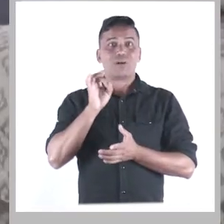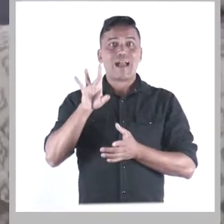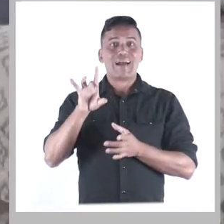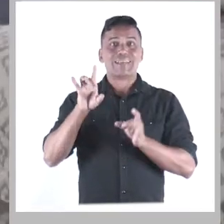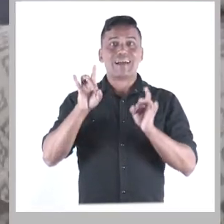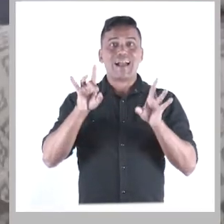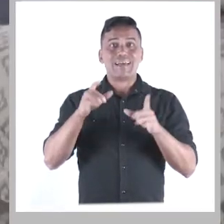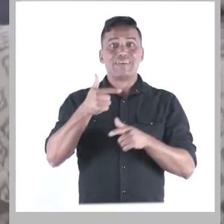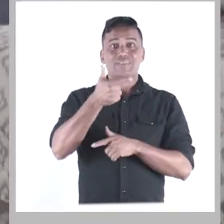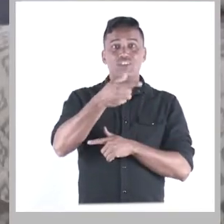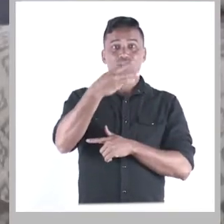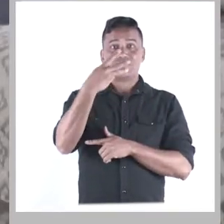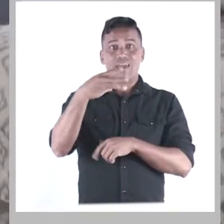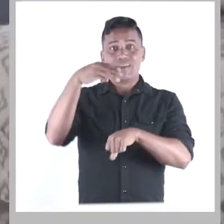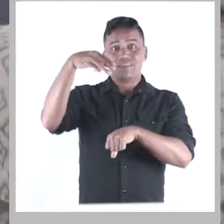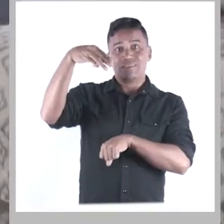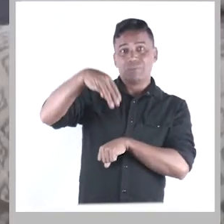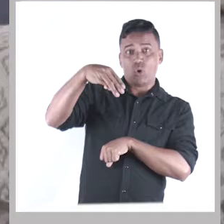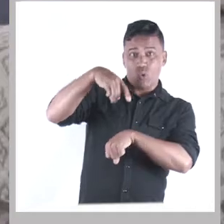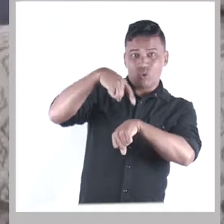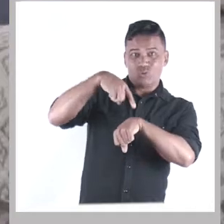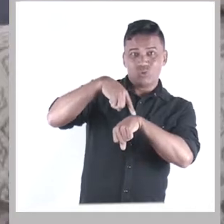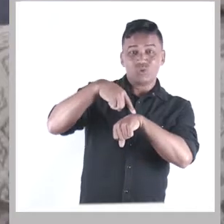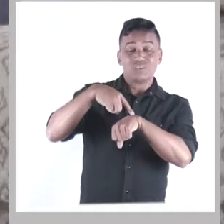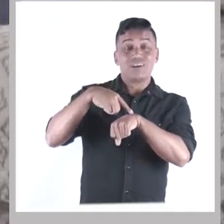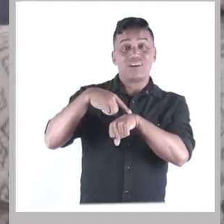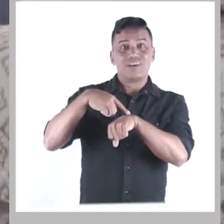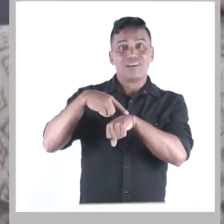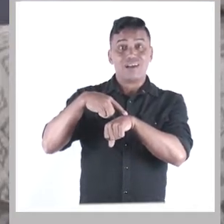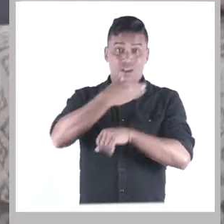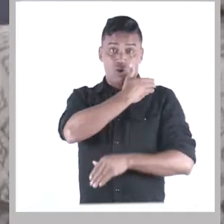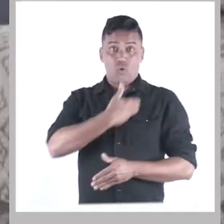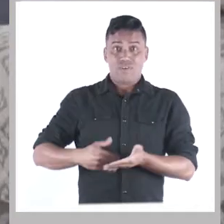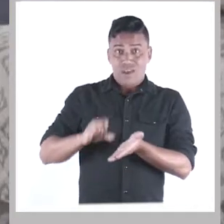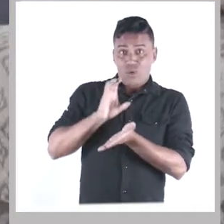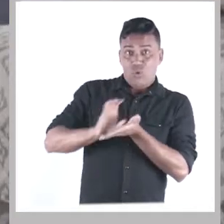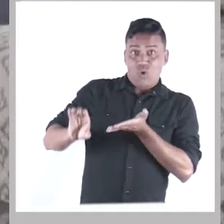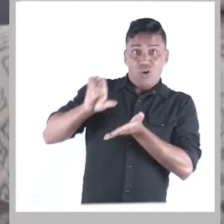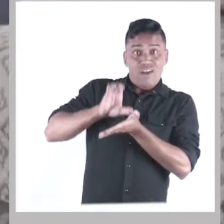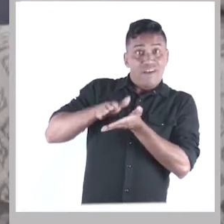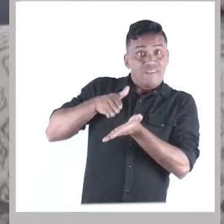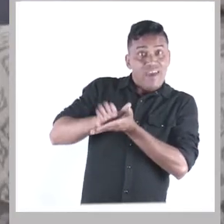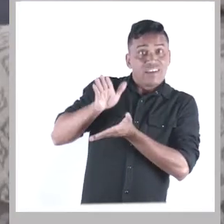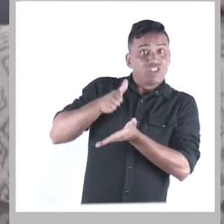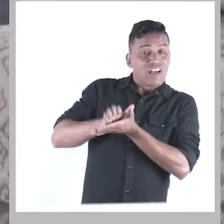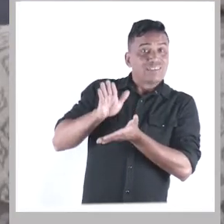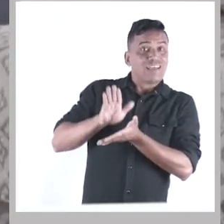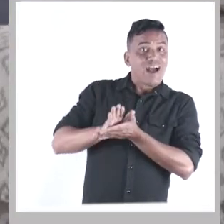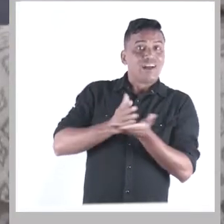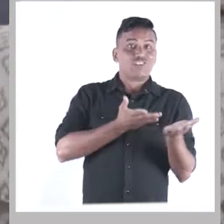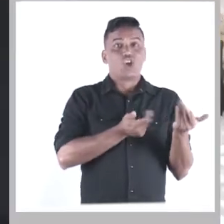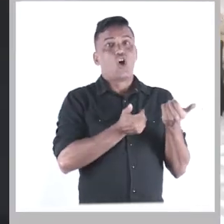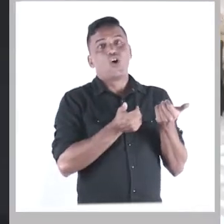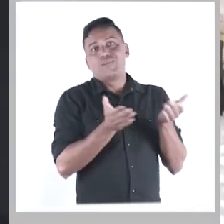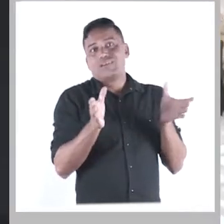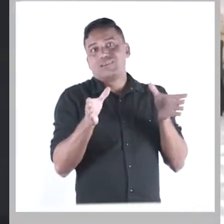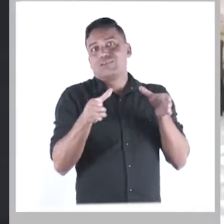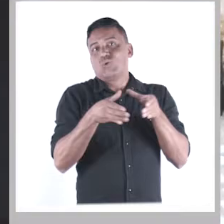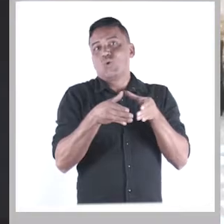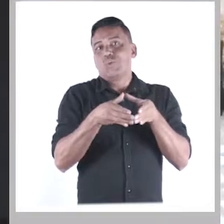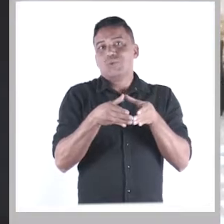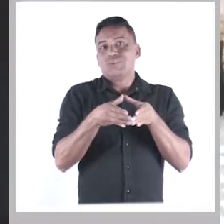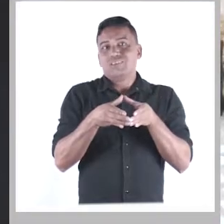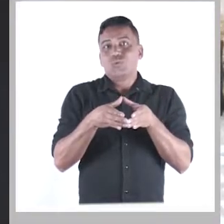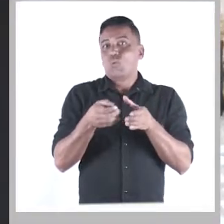um jovem cai a cada 23 minutos, investisse, eu fico pensando no tanto de Rebeca que